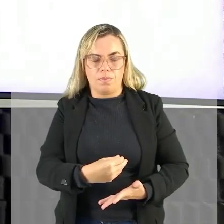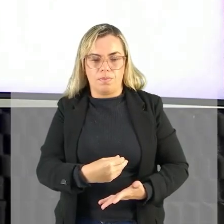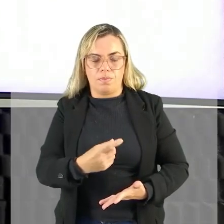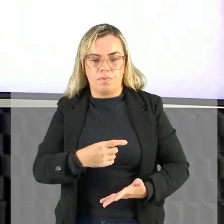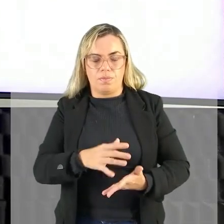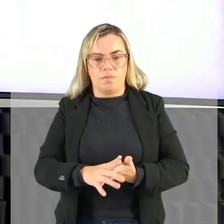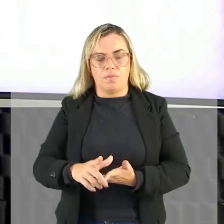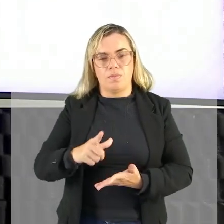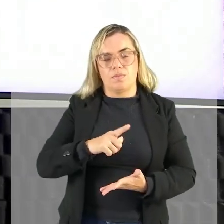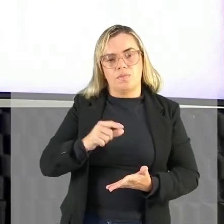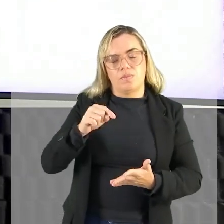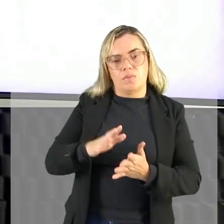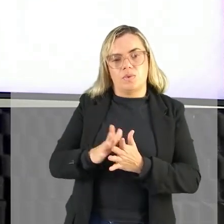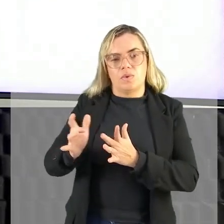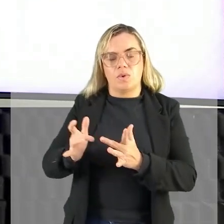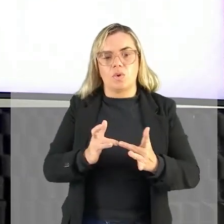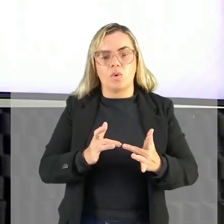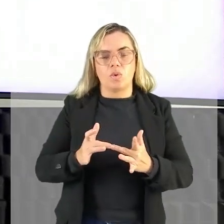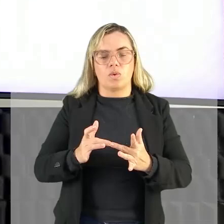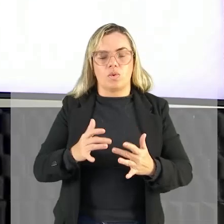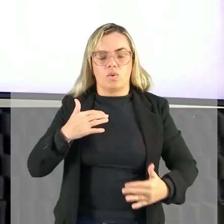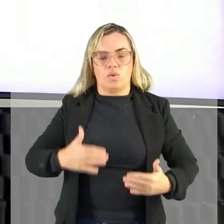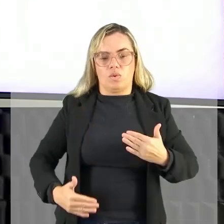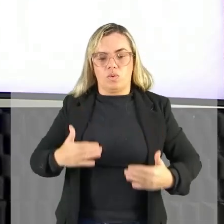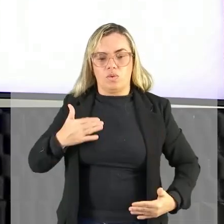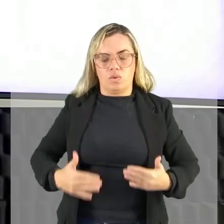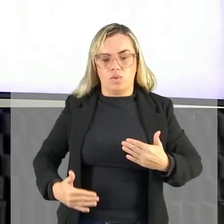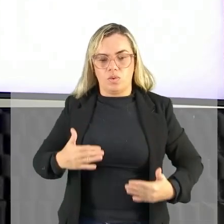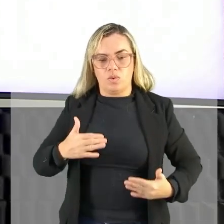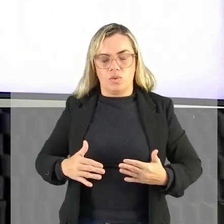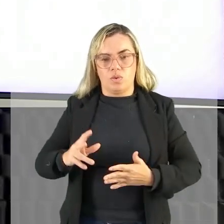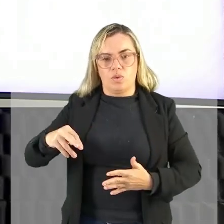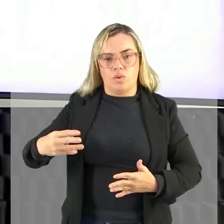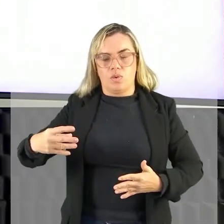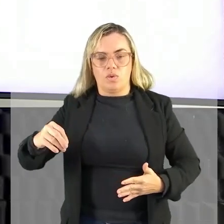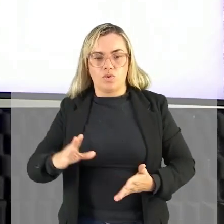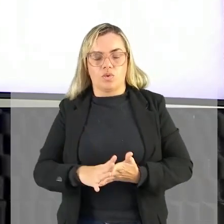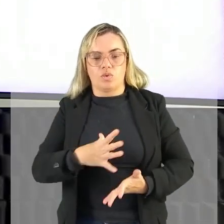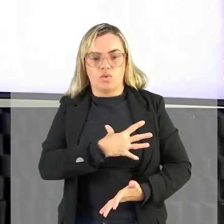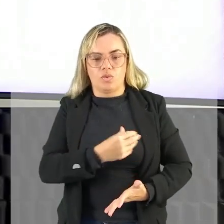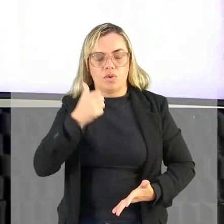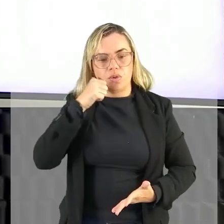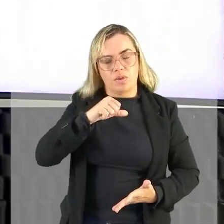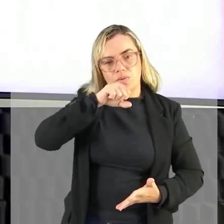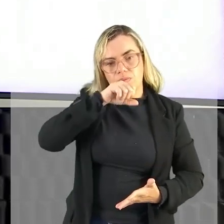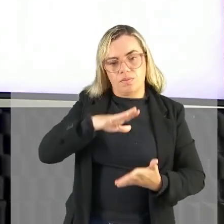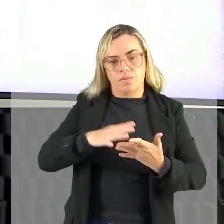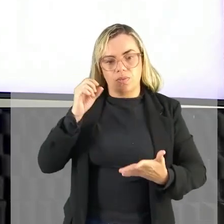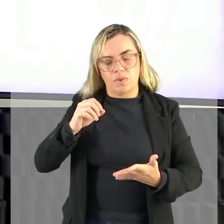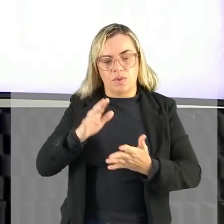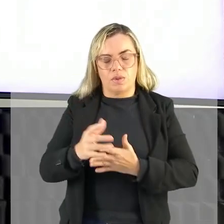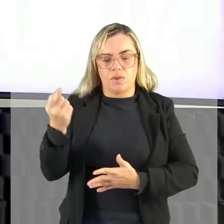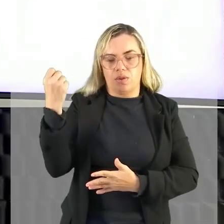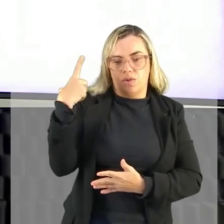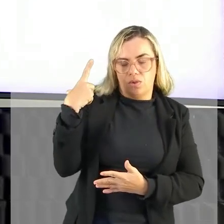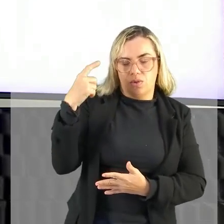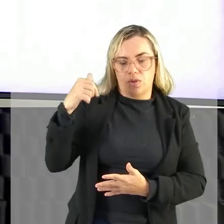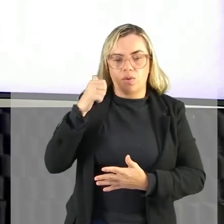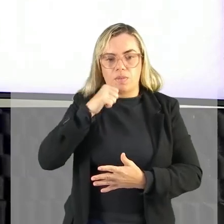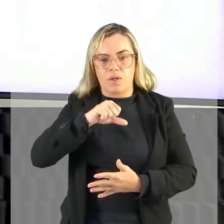imprimiu, né, no corpo dela, o contato que ela teve, né, com o antígeno do filho, que é estranho a